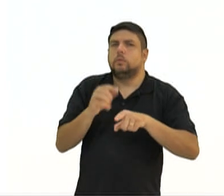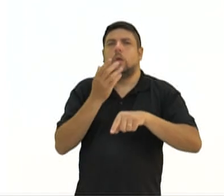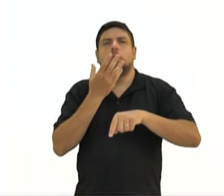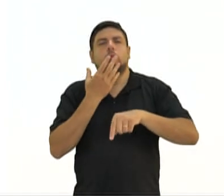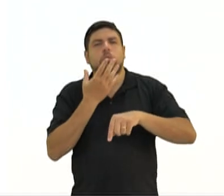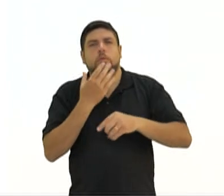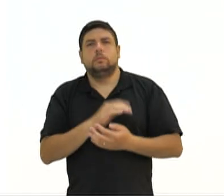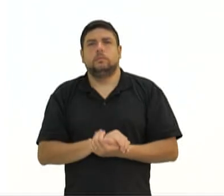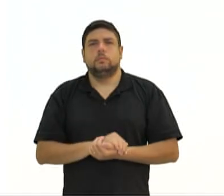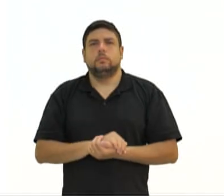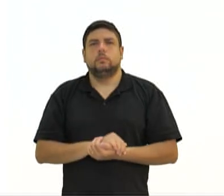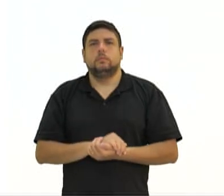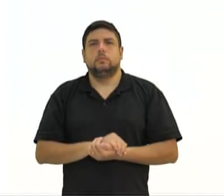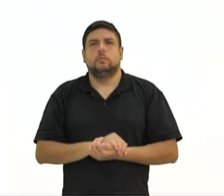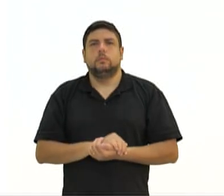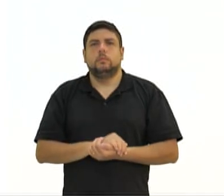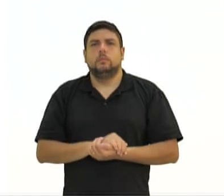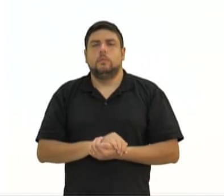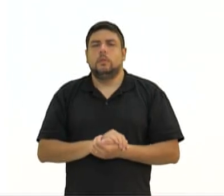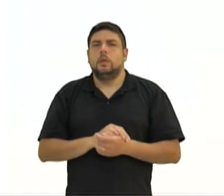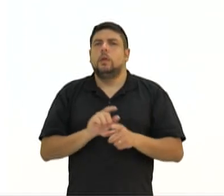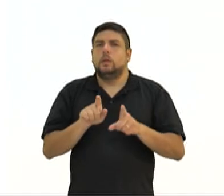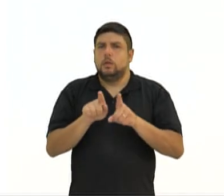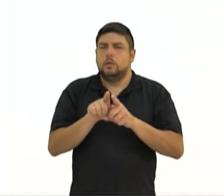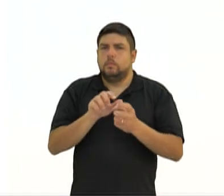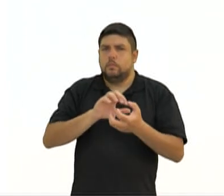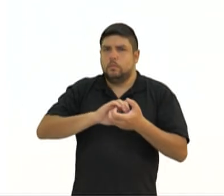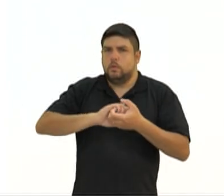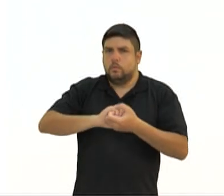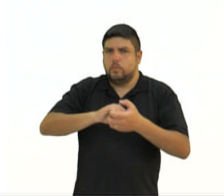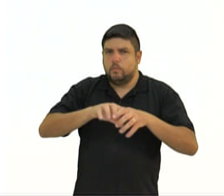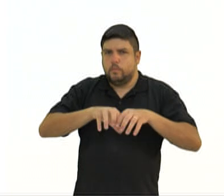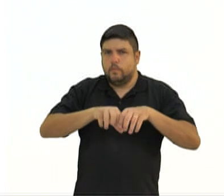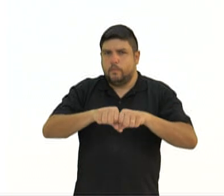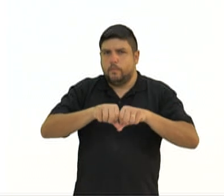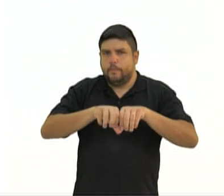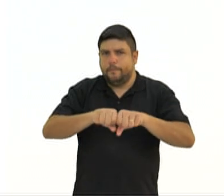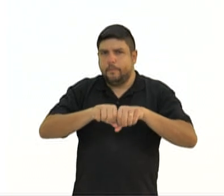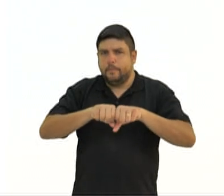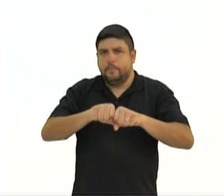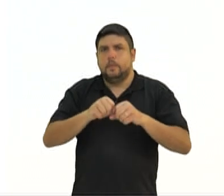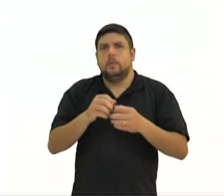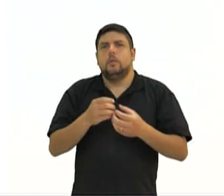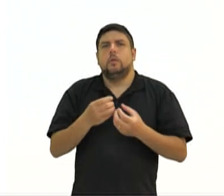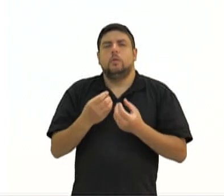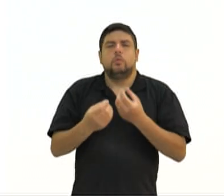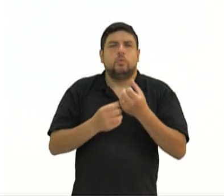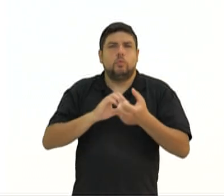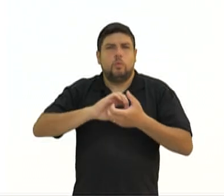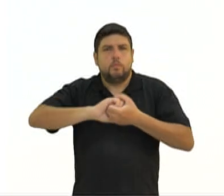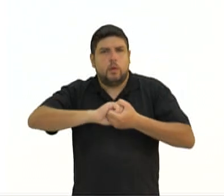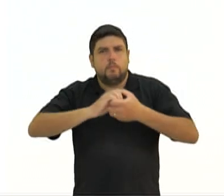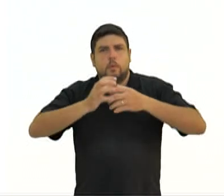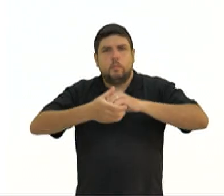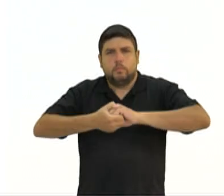características. Temos a cerâmica também, que encontramos, e ela é conhecida